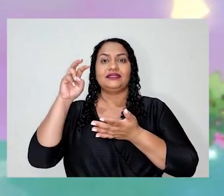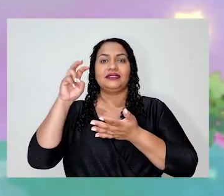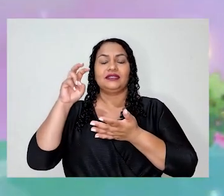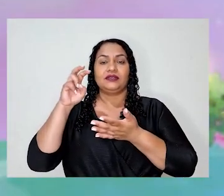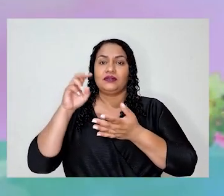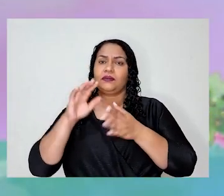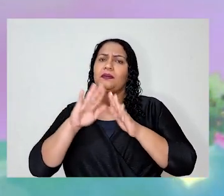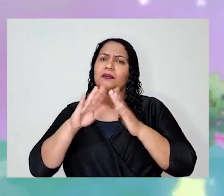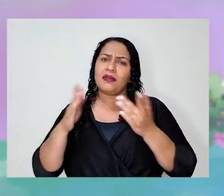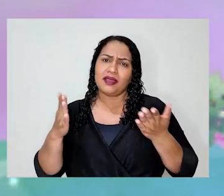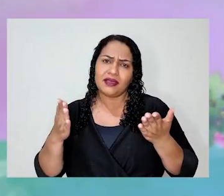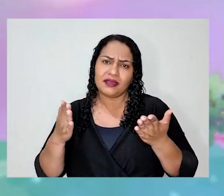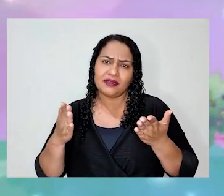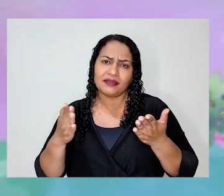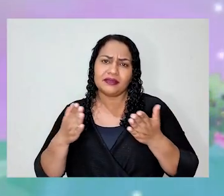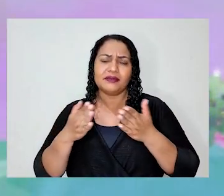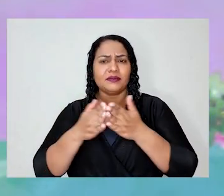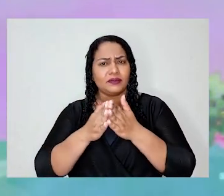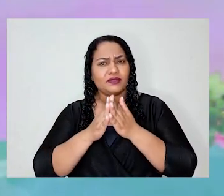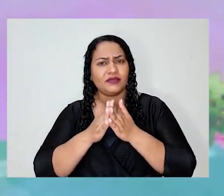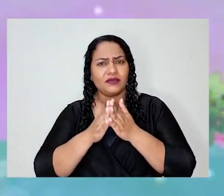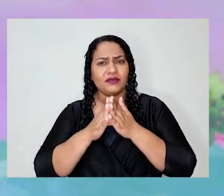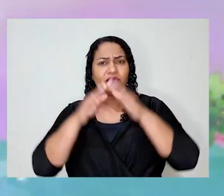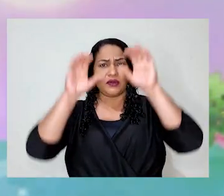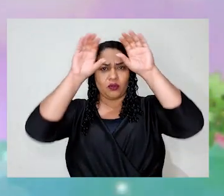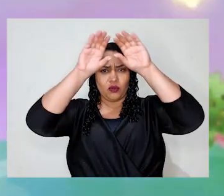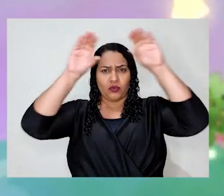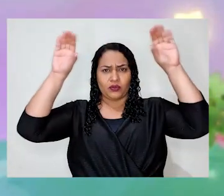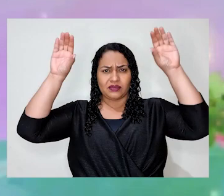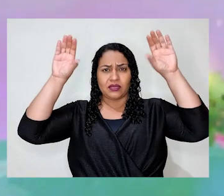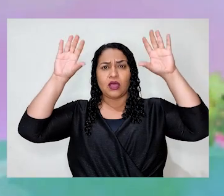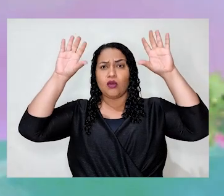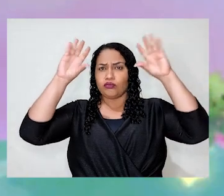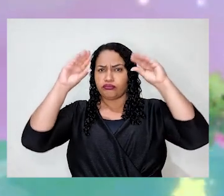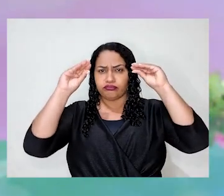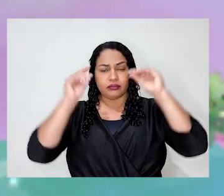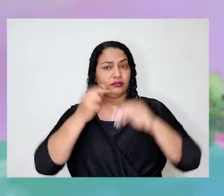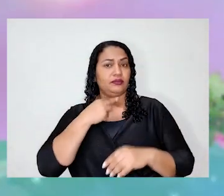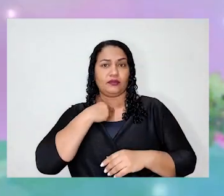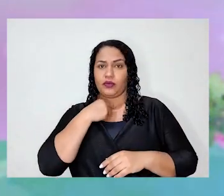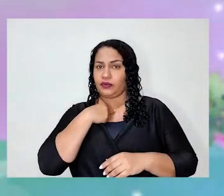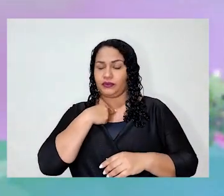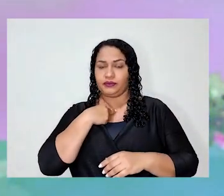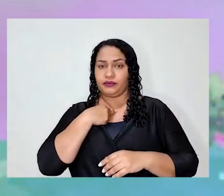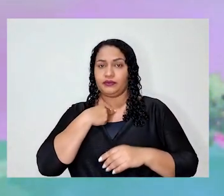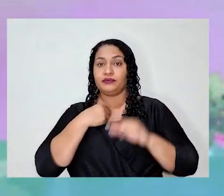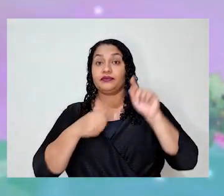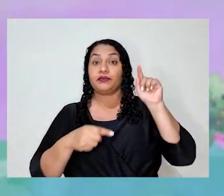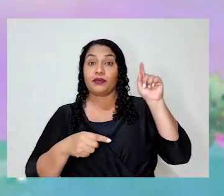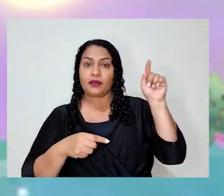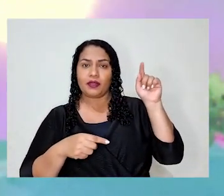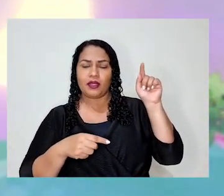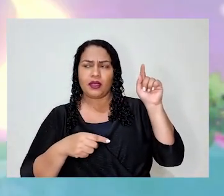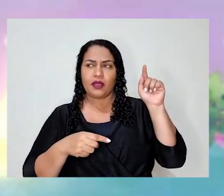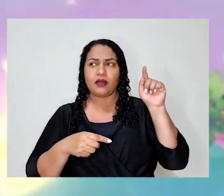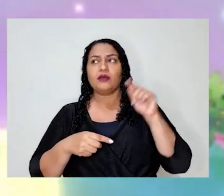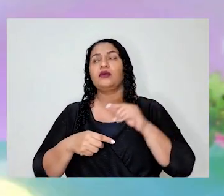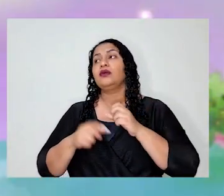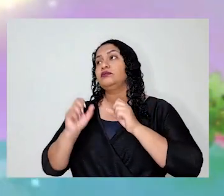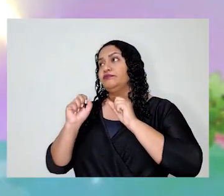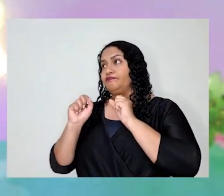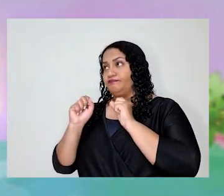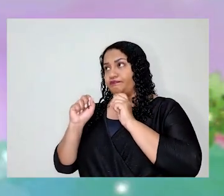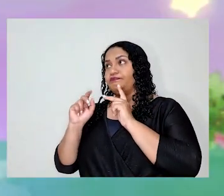cedo? Mas, por favor, não deixe o céu ficar escuro. A lua,